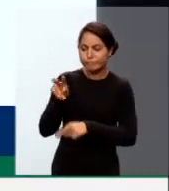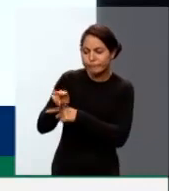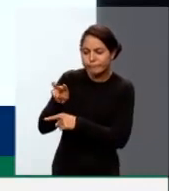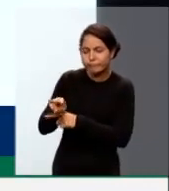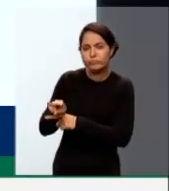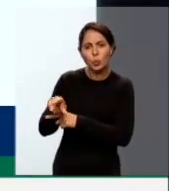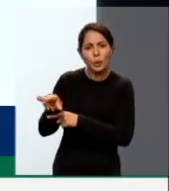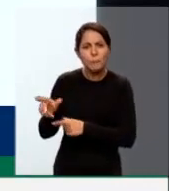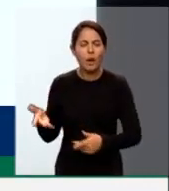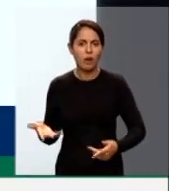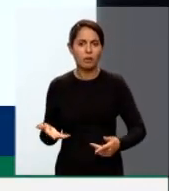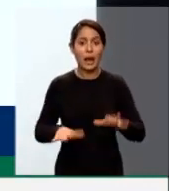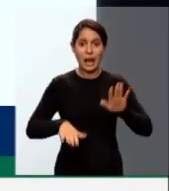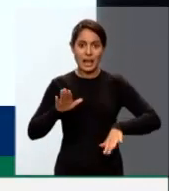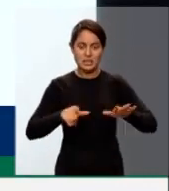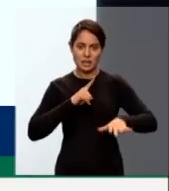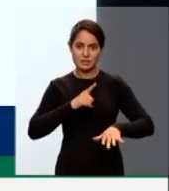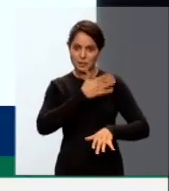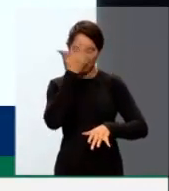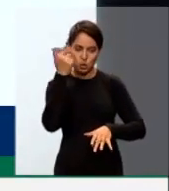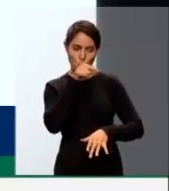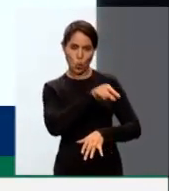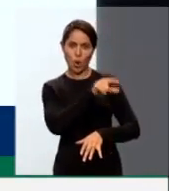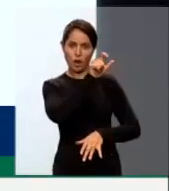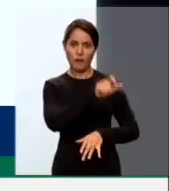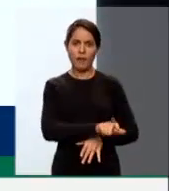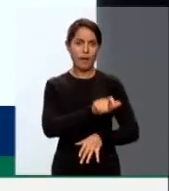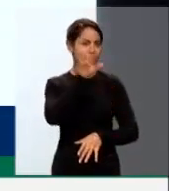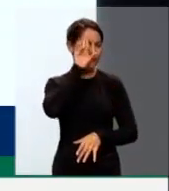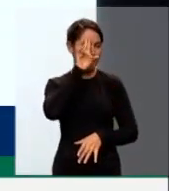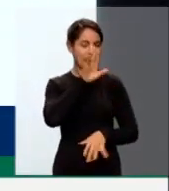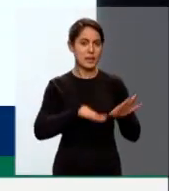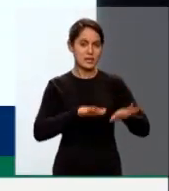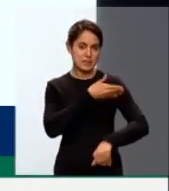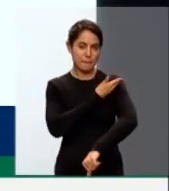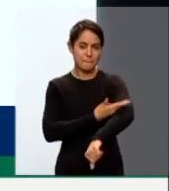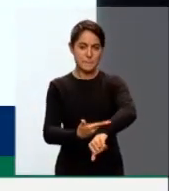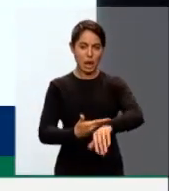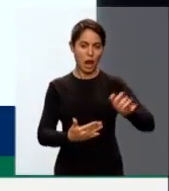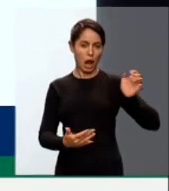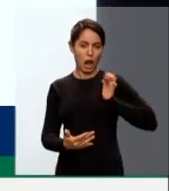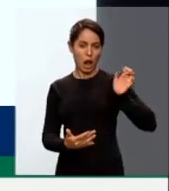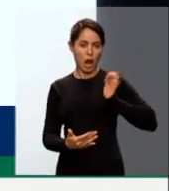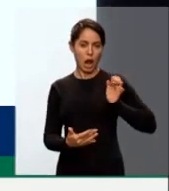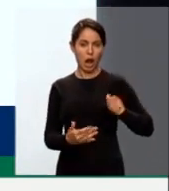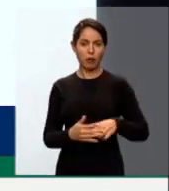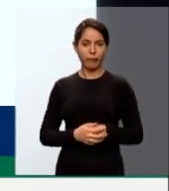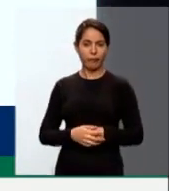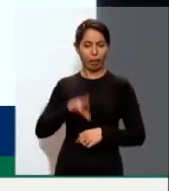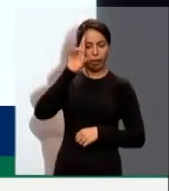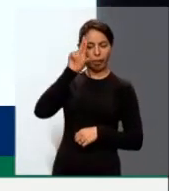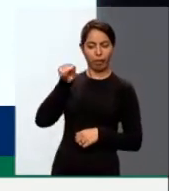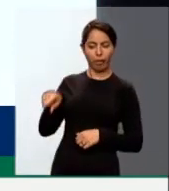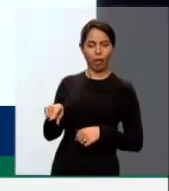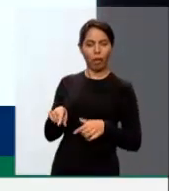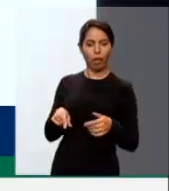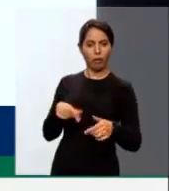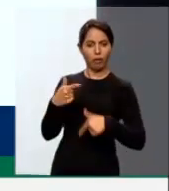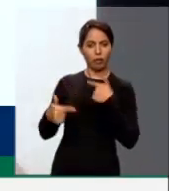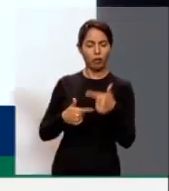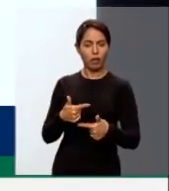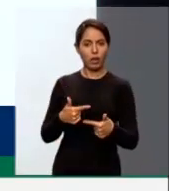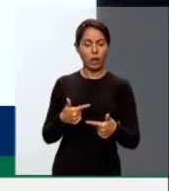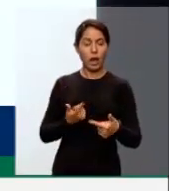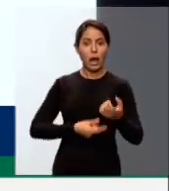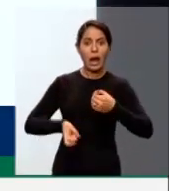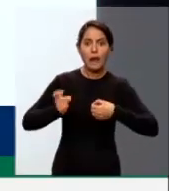vezes branca, rica, de um setor da elite. É o que essa mulher, quando volta para casa e vê o seu filho assassinado,